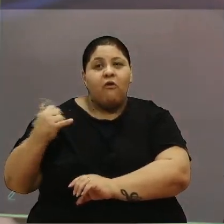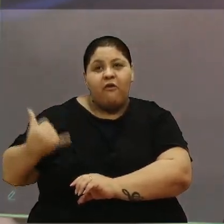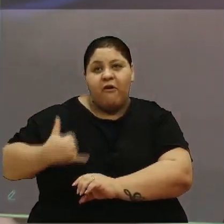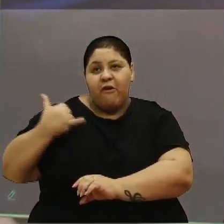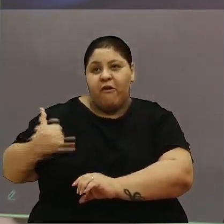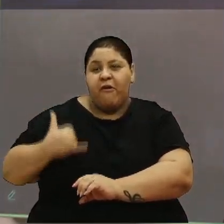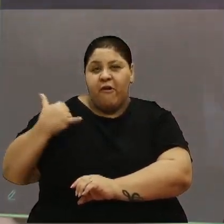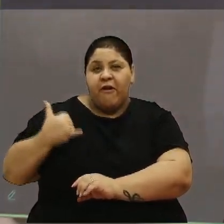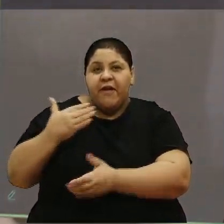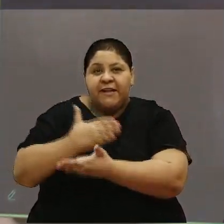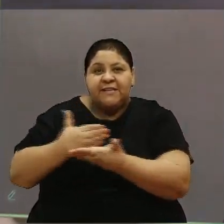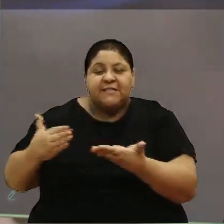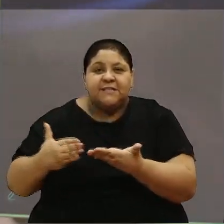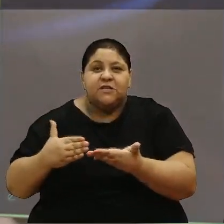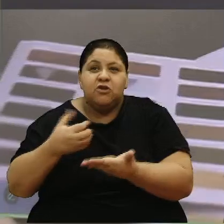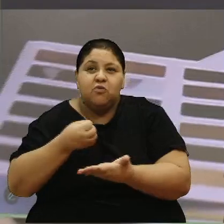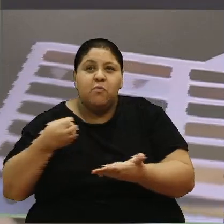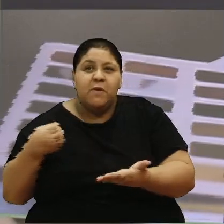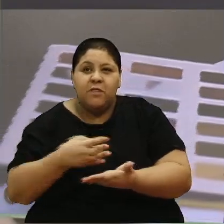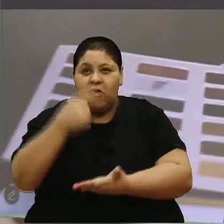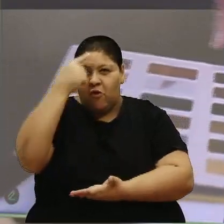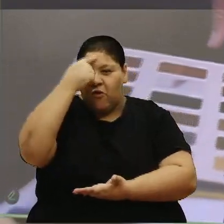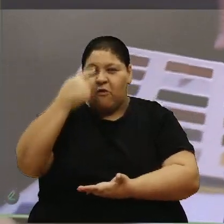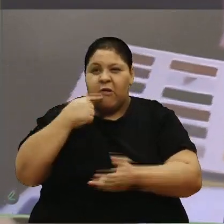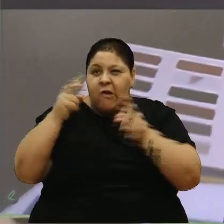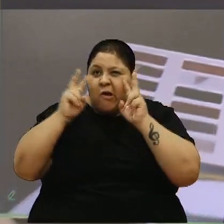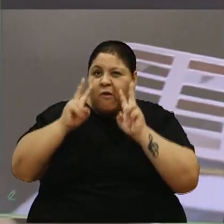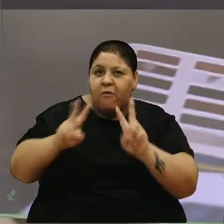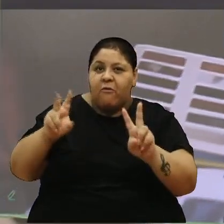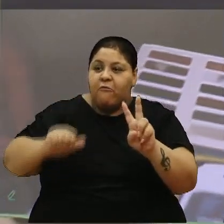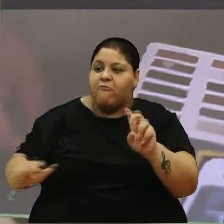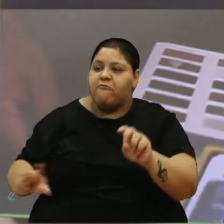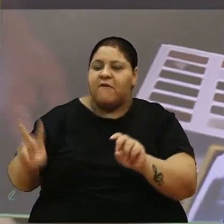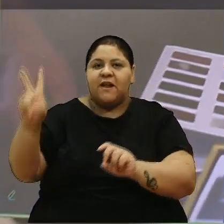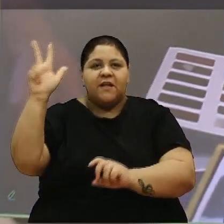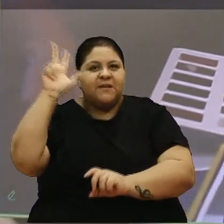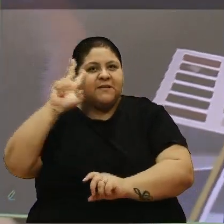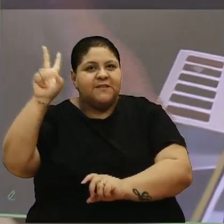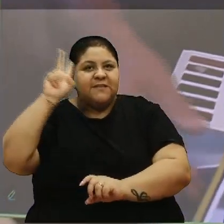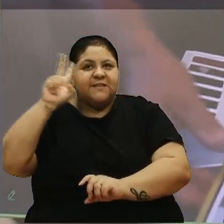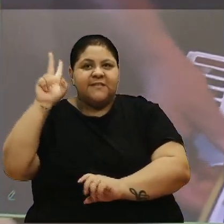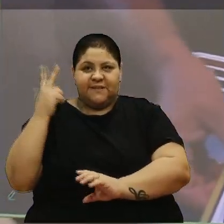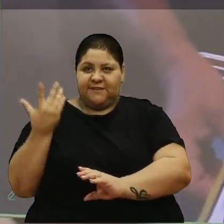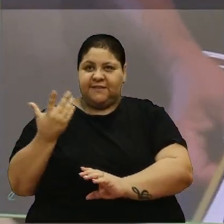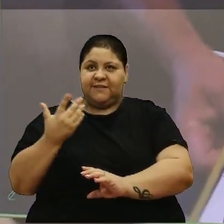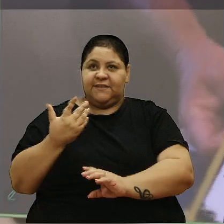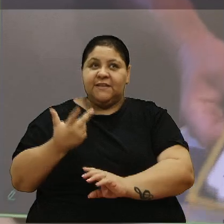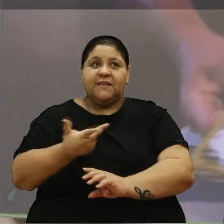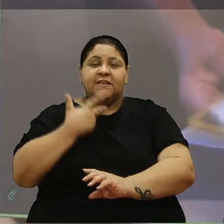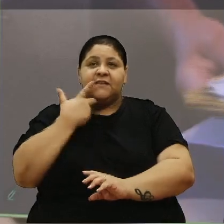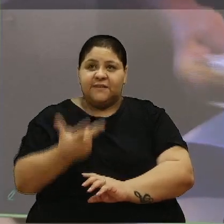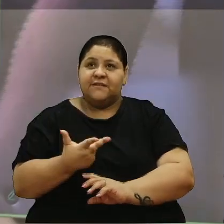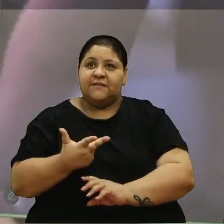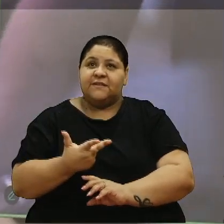nova identidade visual que busca valorizar a história construída até aqui e reforçar a maturidade